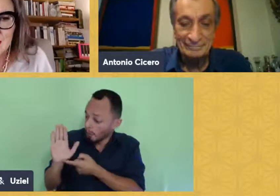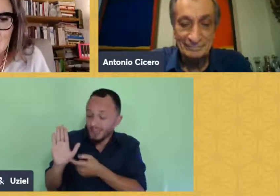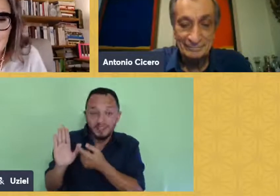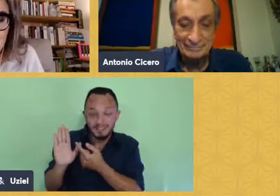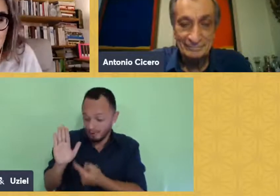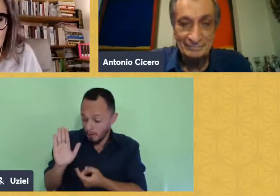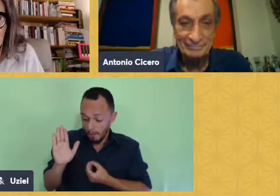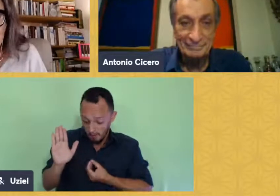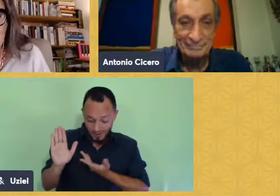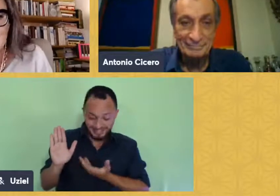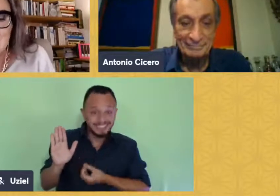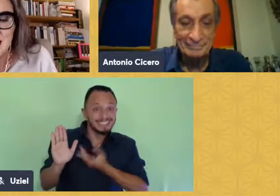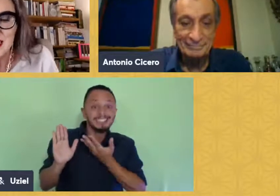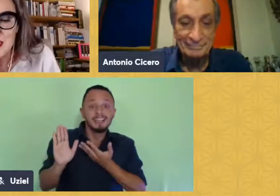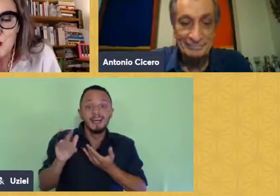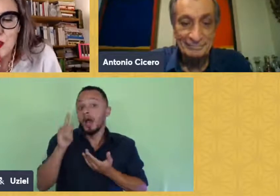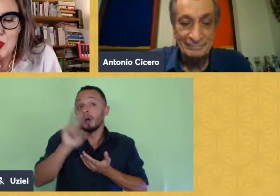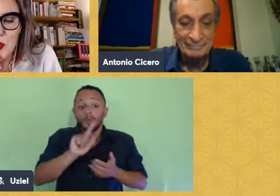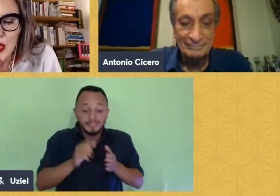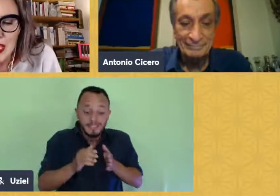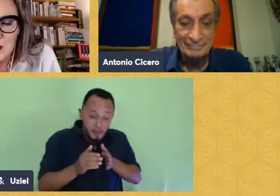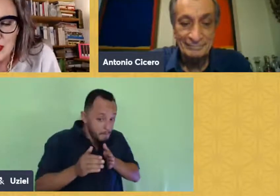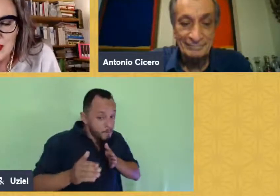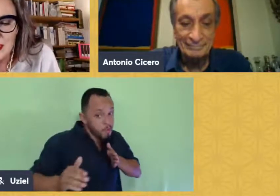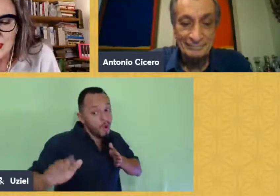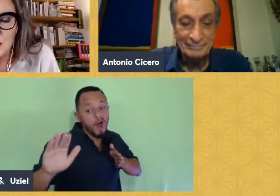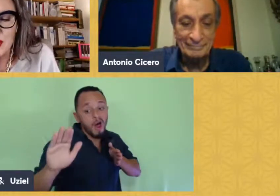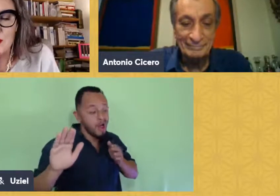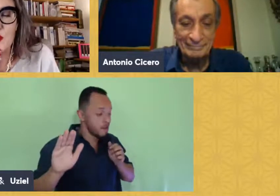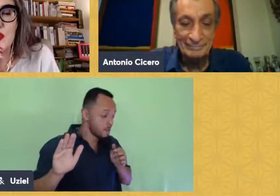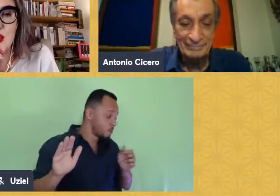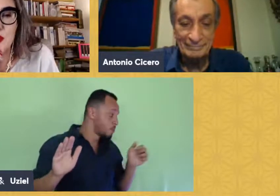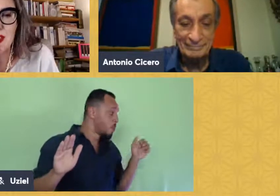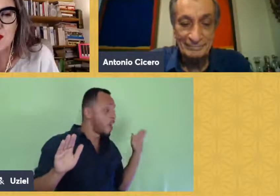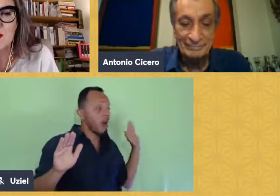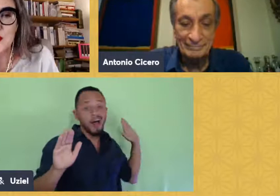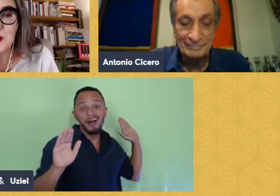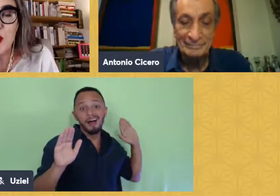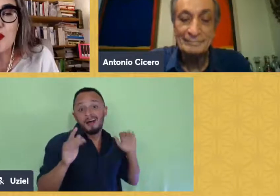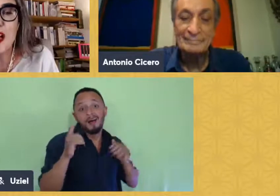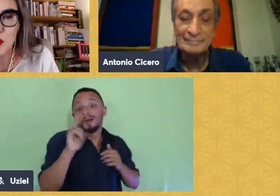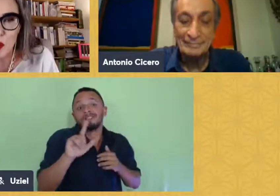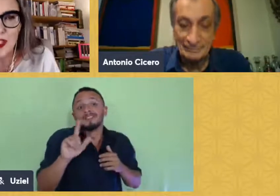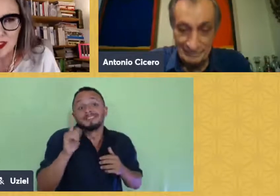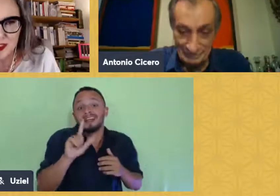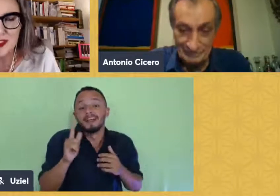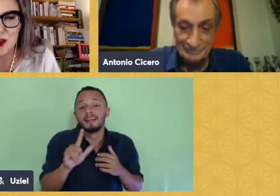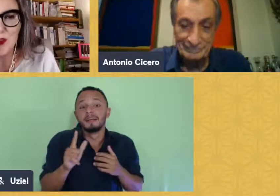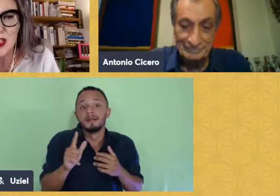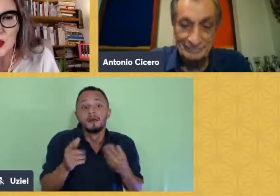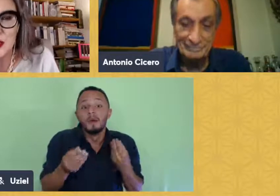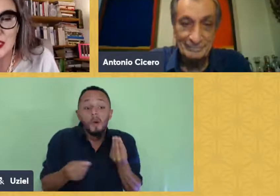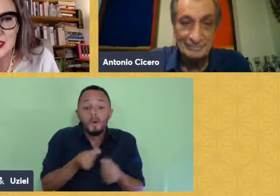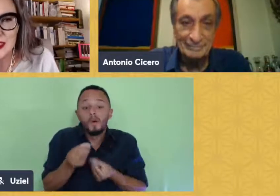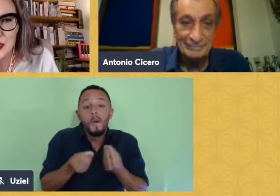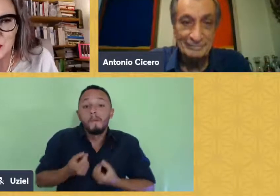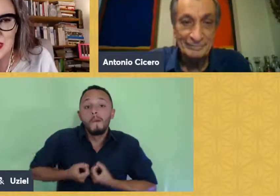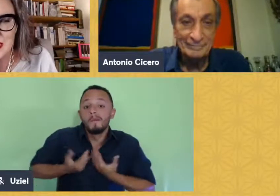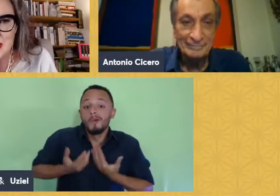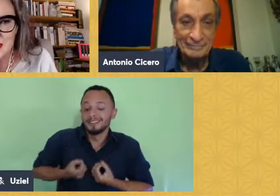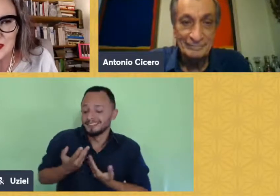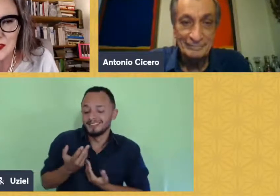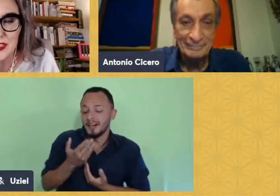Quer dizer, se o poema não tem função, né? Qual o valor? Qual o valor